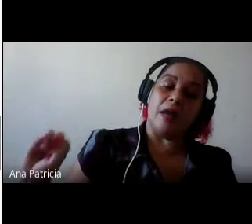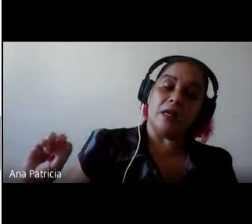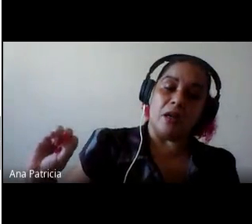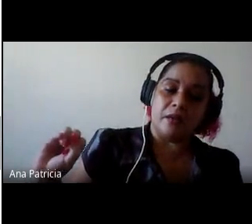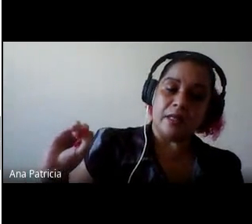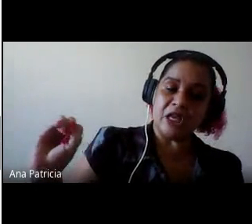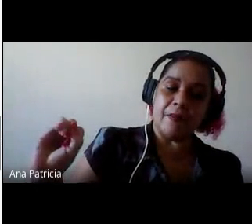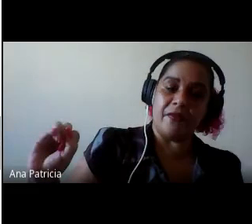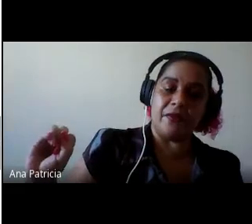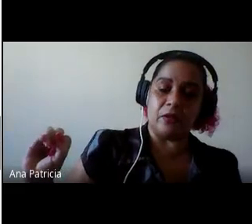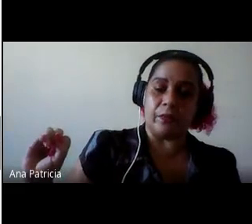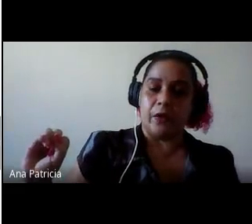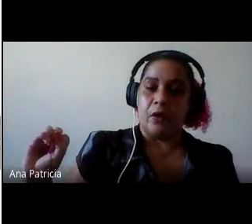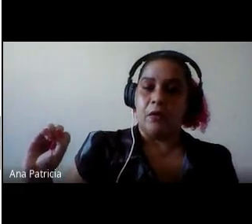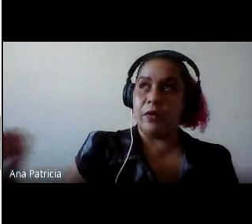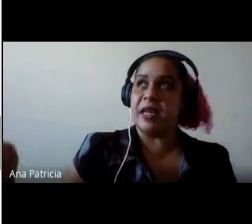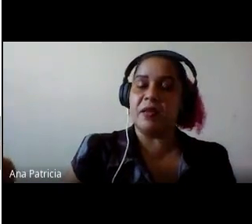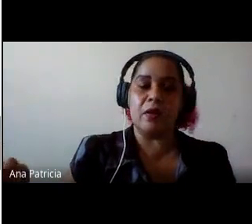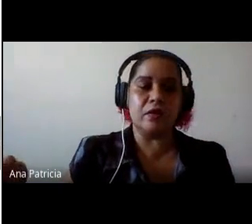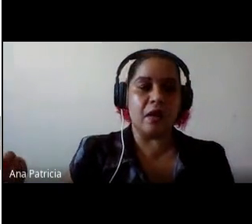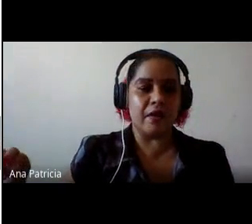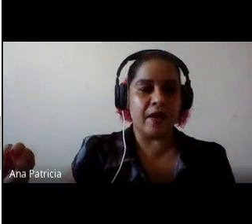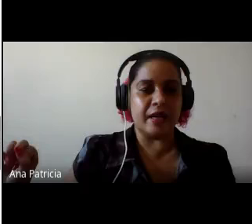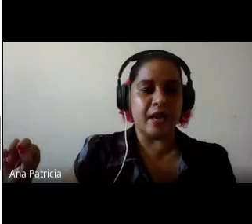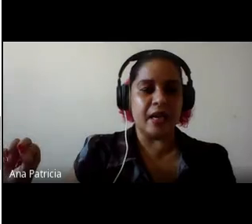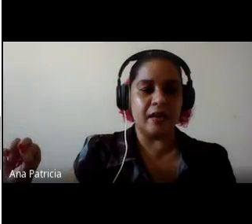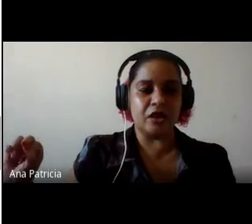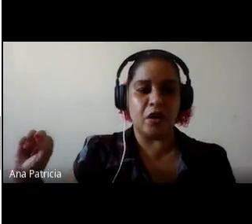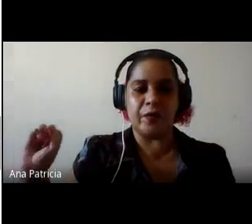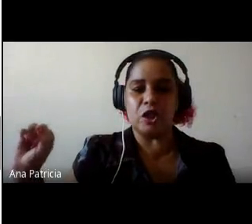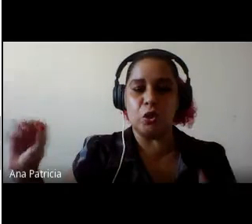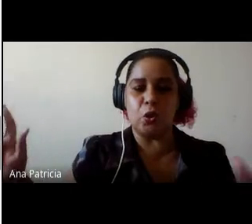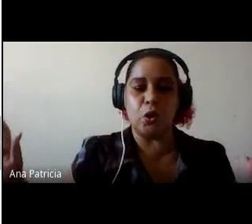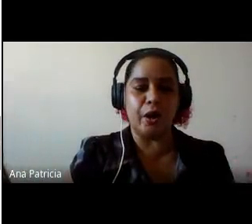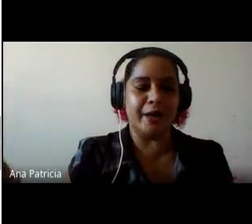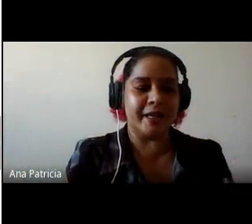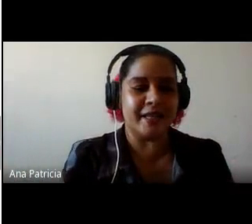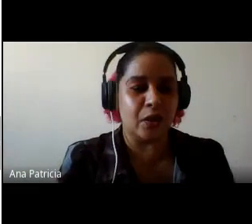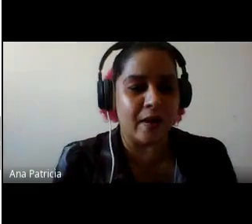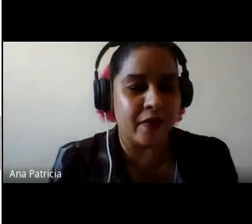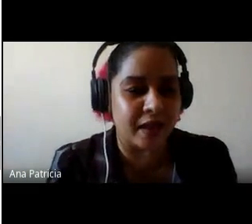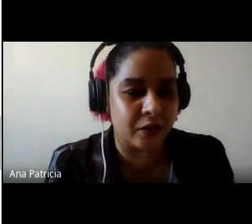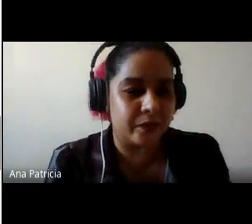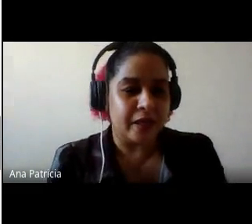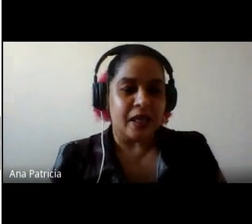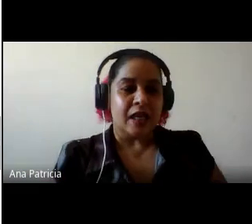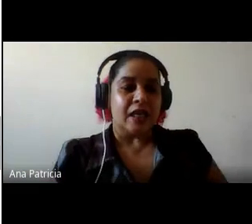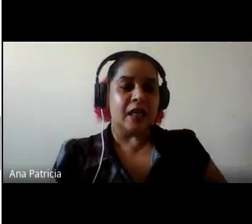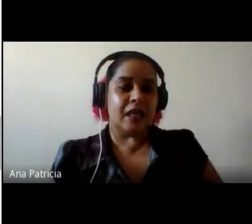olha só. Seja bem-vindo. Vocês são alunos da UFRN, estão feito socorro, organizando um